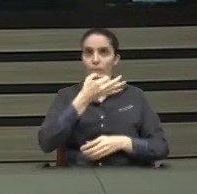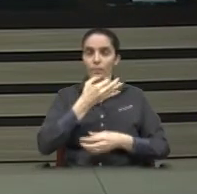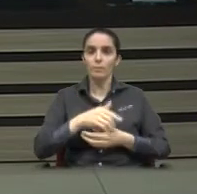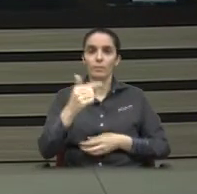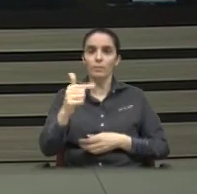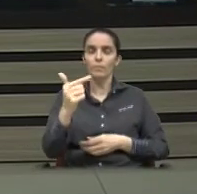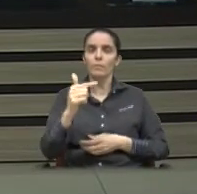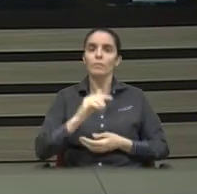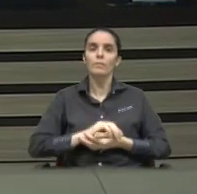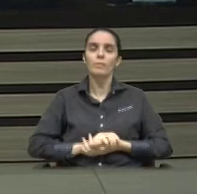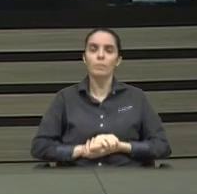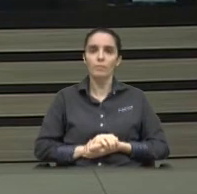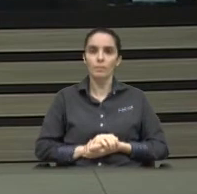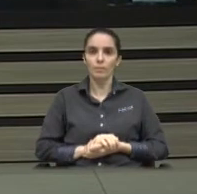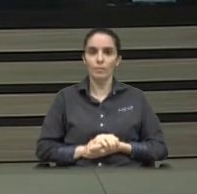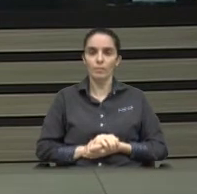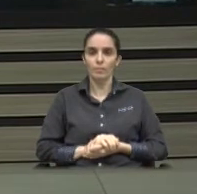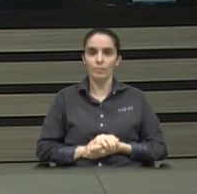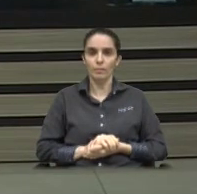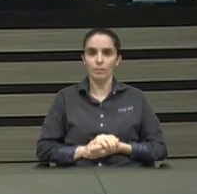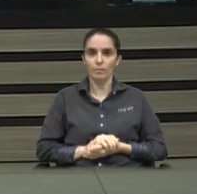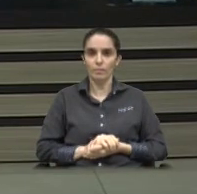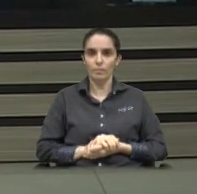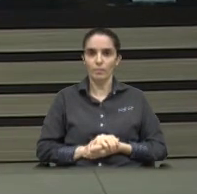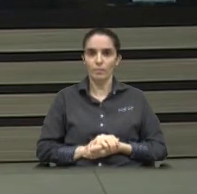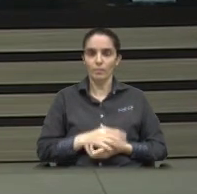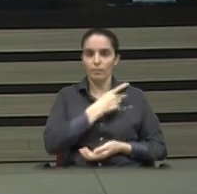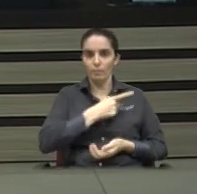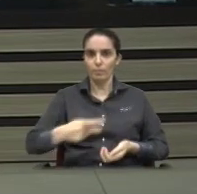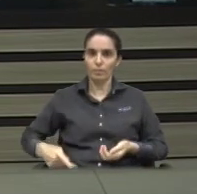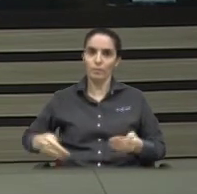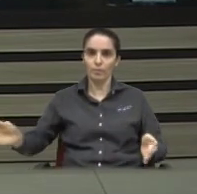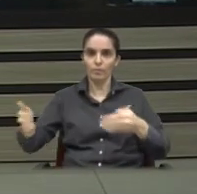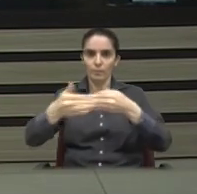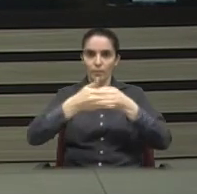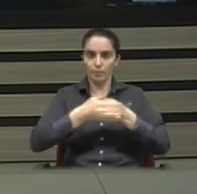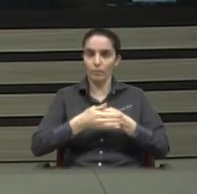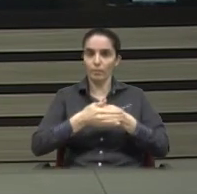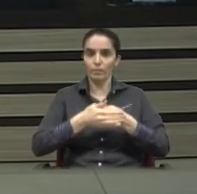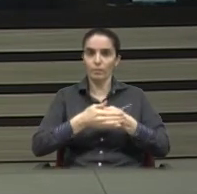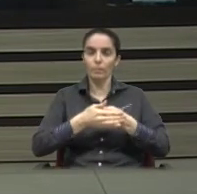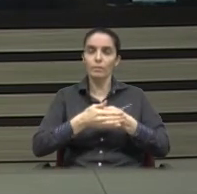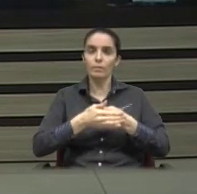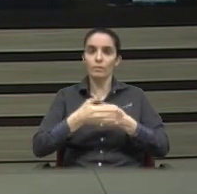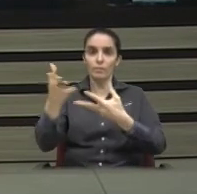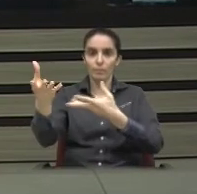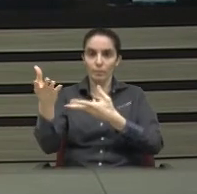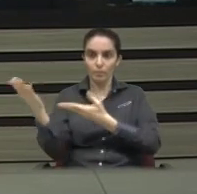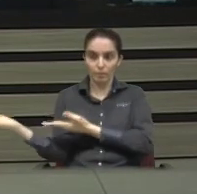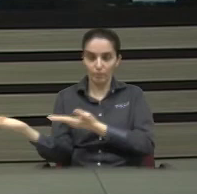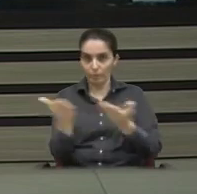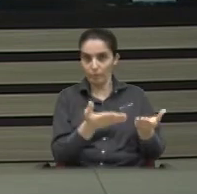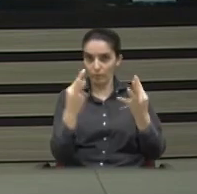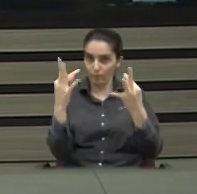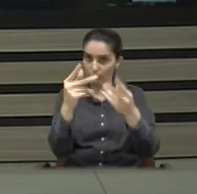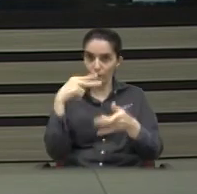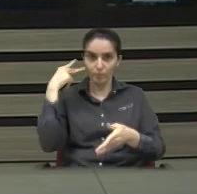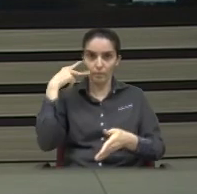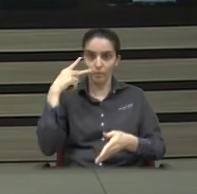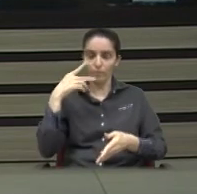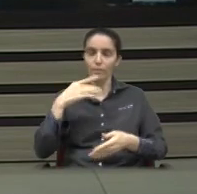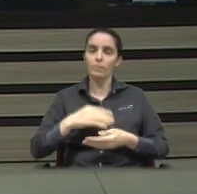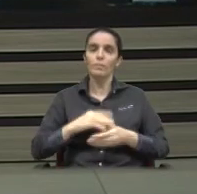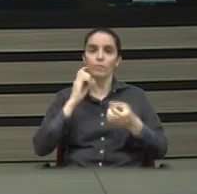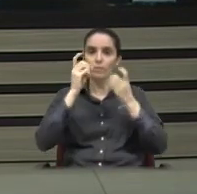Não havendo, a presidência encerra a presente sessão e convoca os senhores vereadores para a sessão a